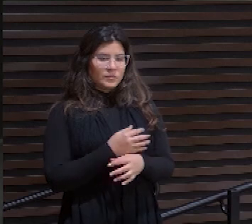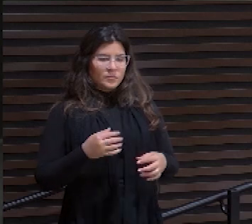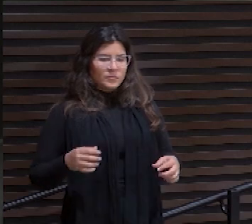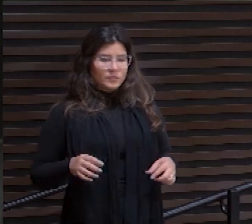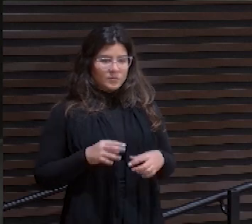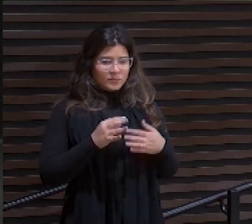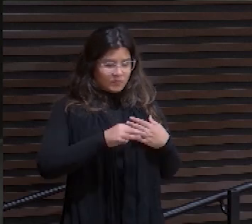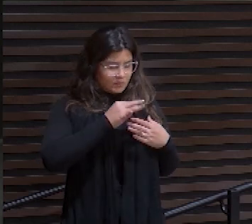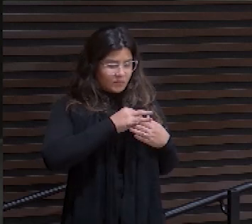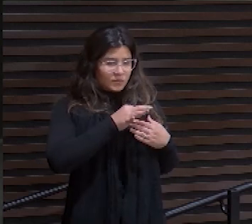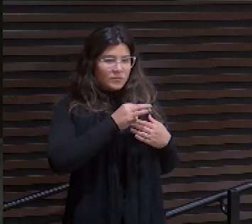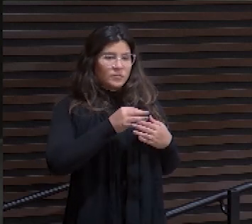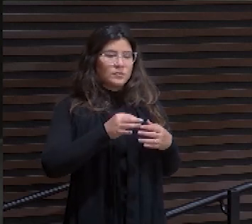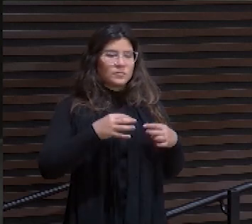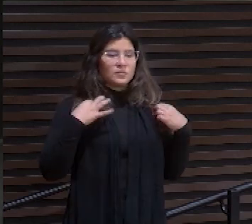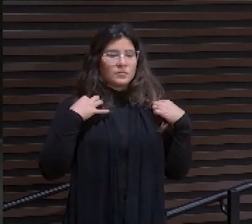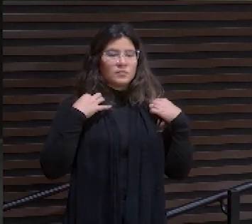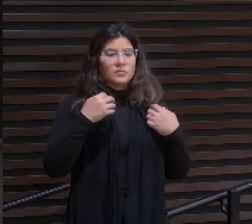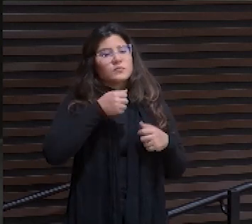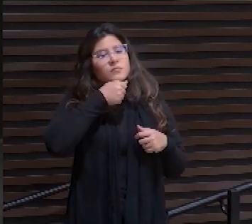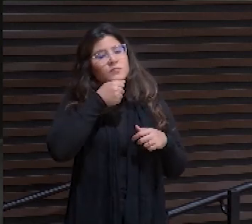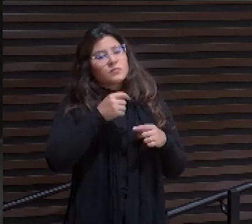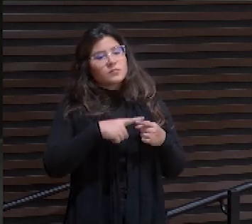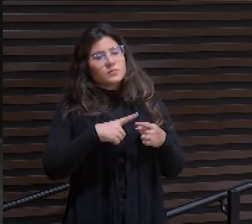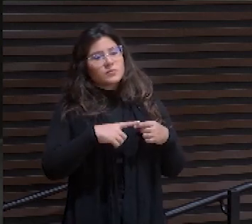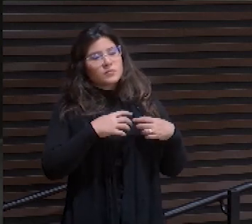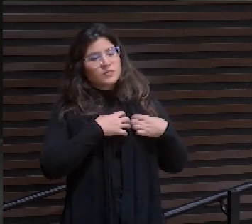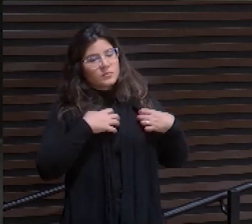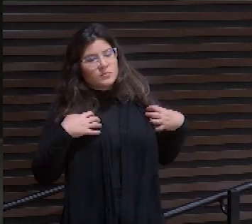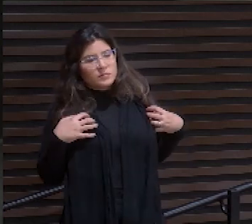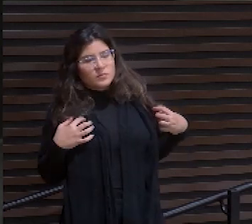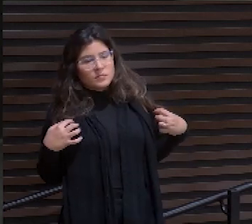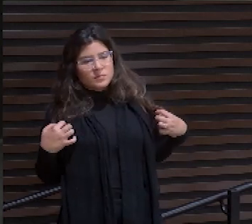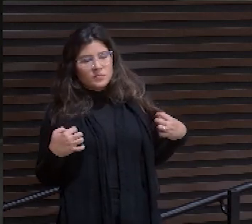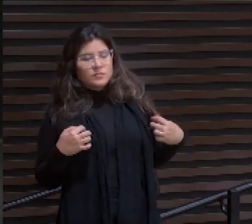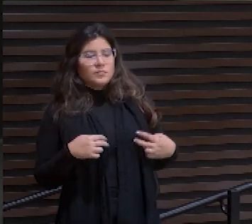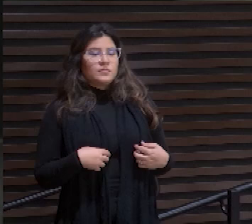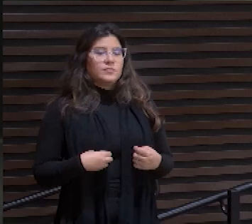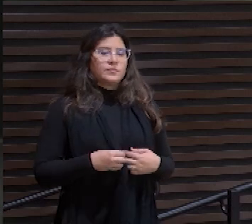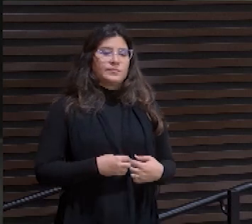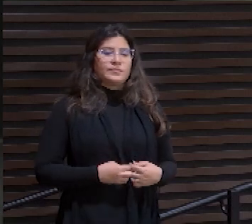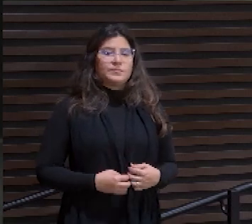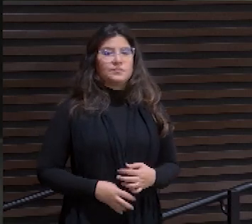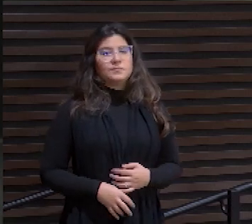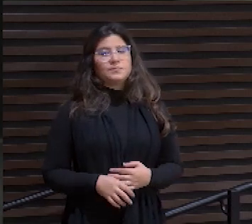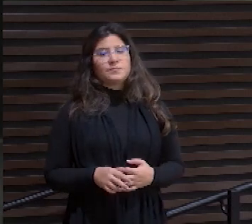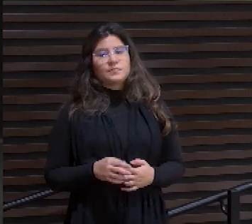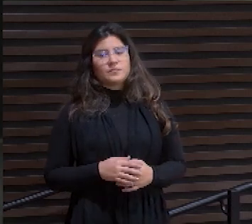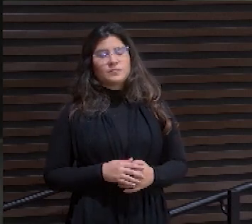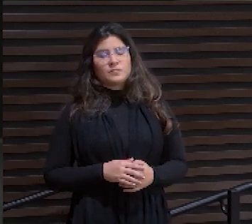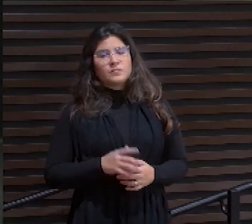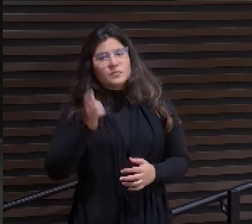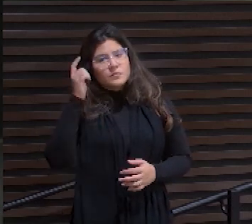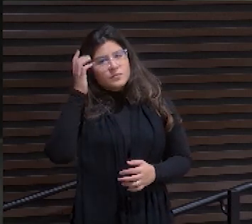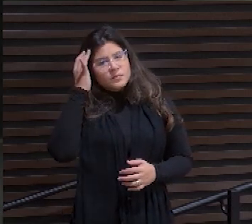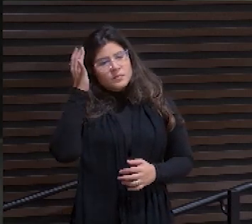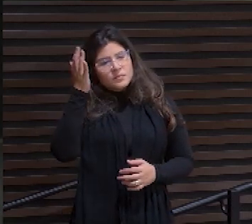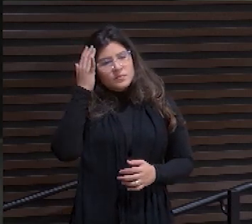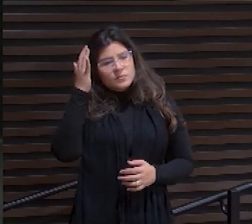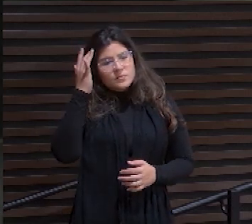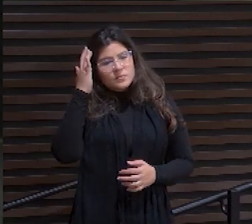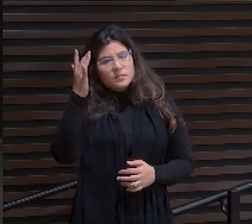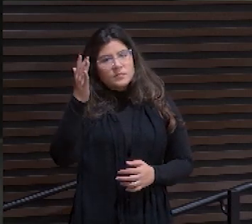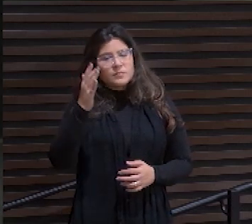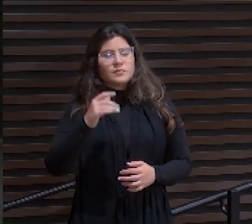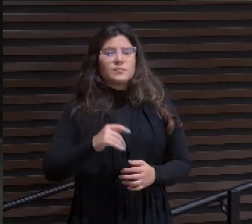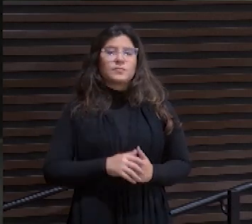pois rasgará a nova e o remendo da nova não se ajustará à velha. Imaginem o seguinte,